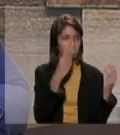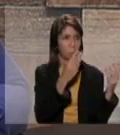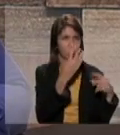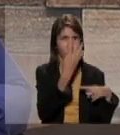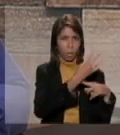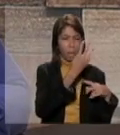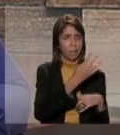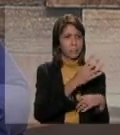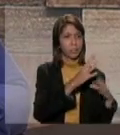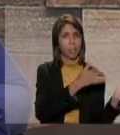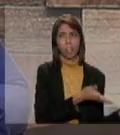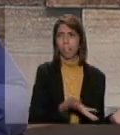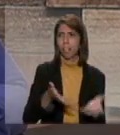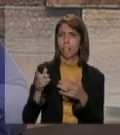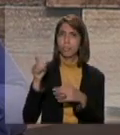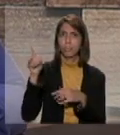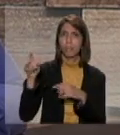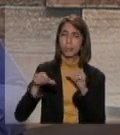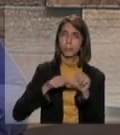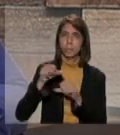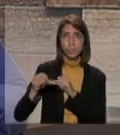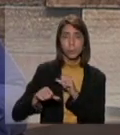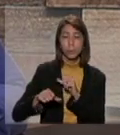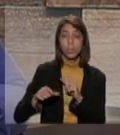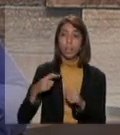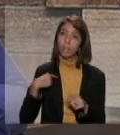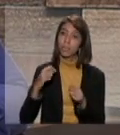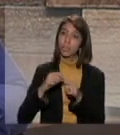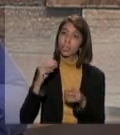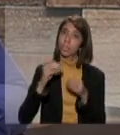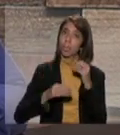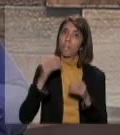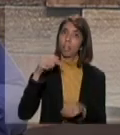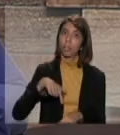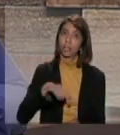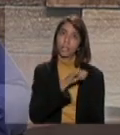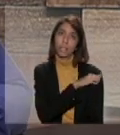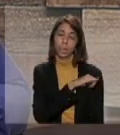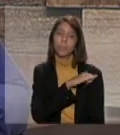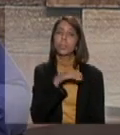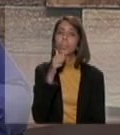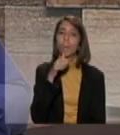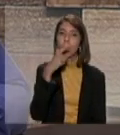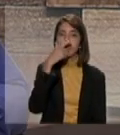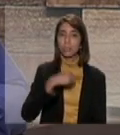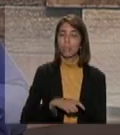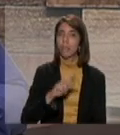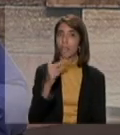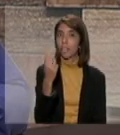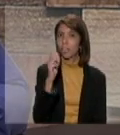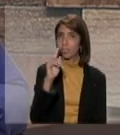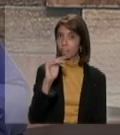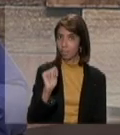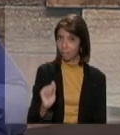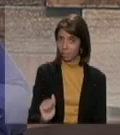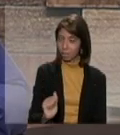Globo. E aí eu fiz a primeira novela aqui no Rio, que era Helena, do Mário